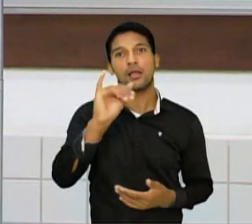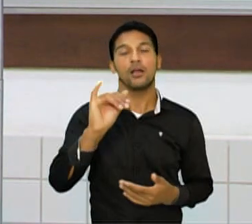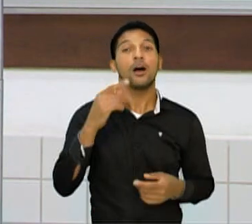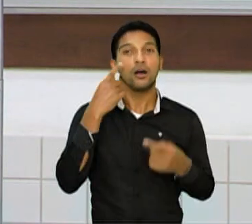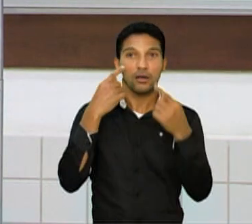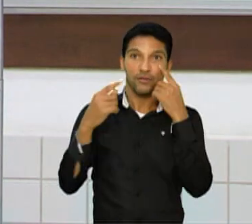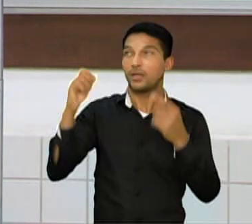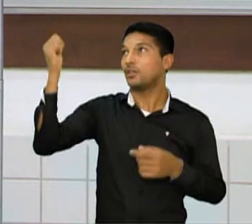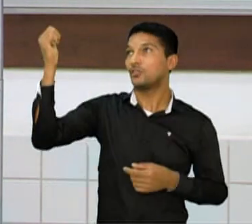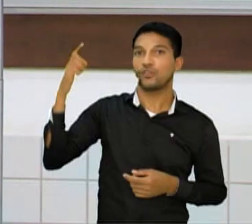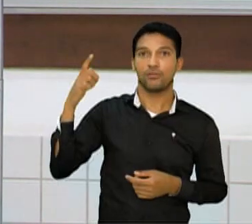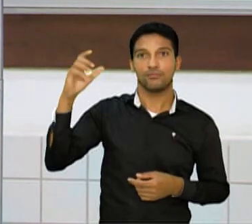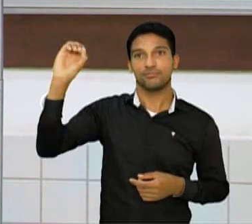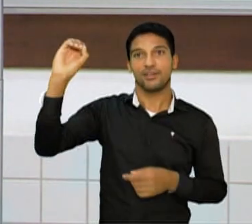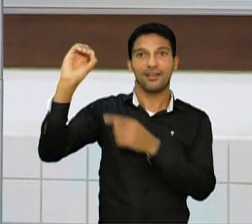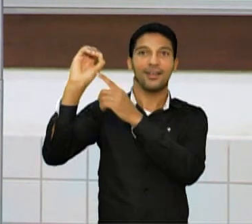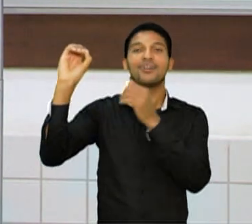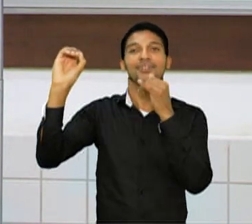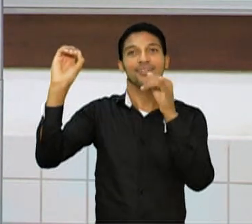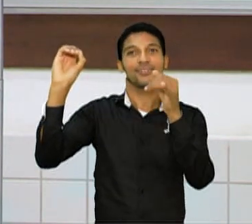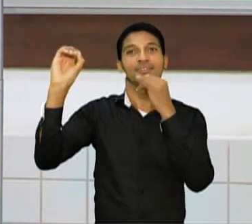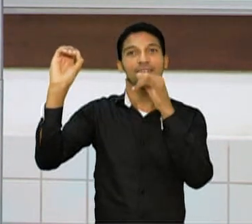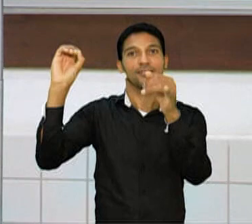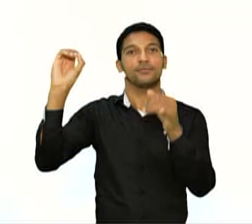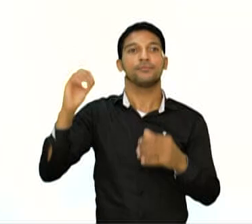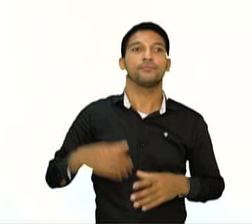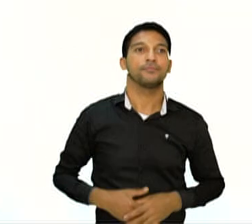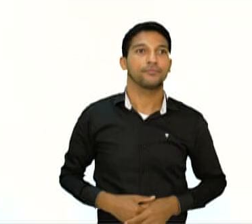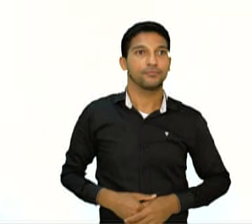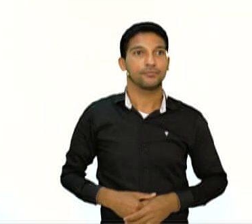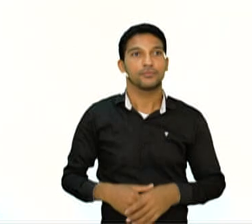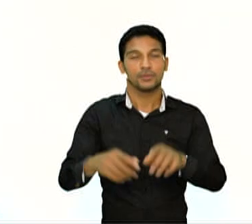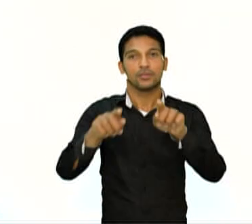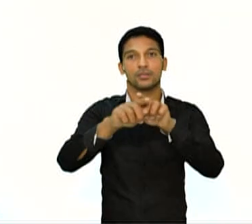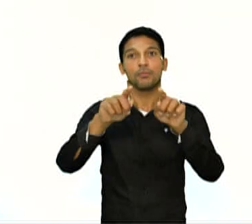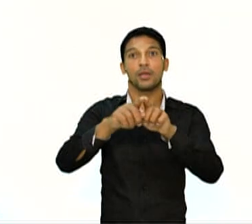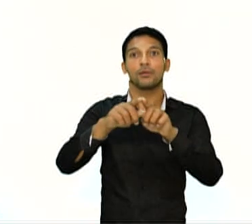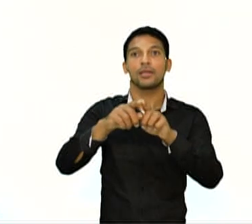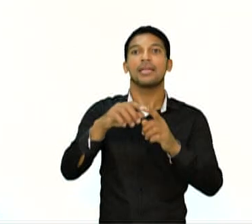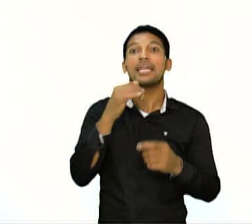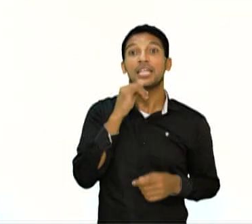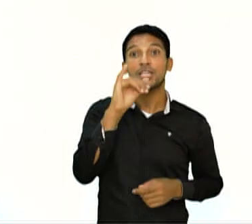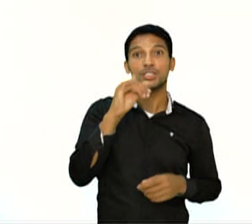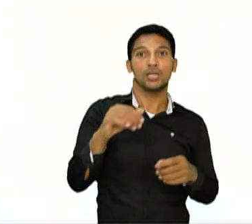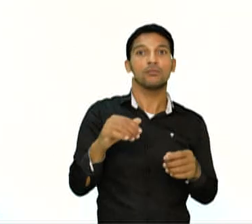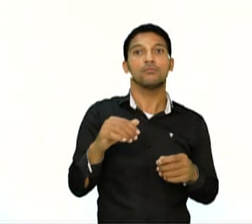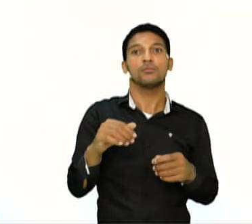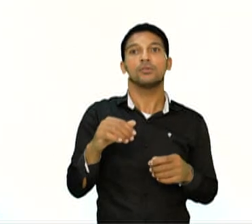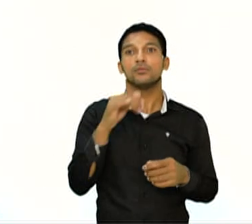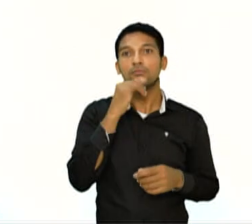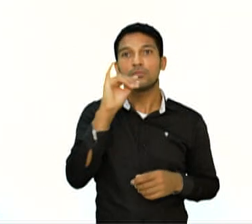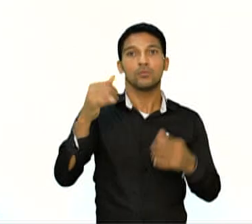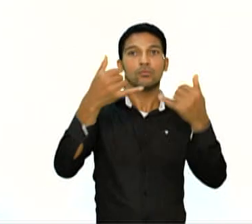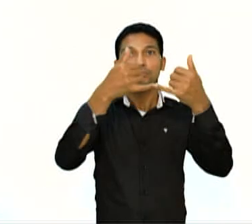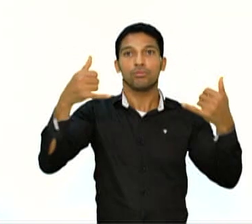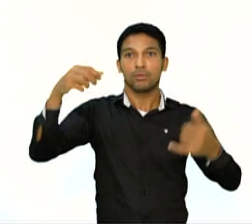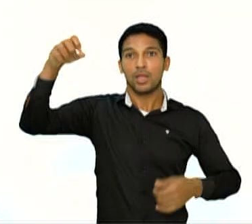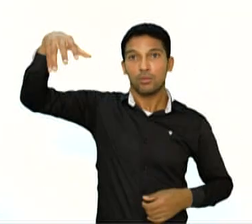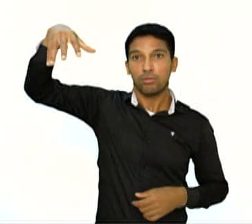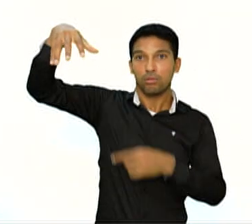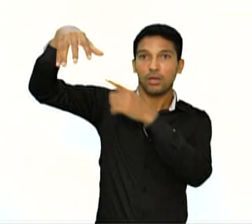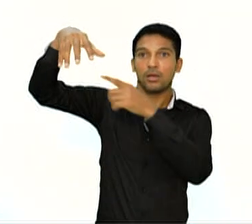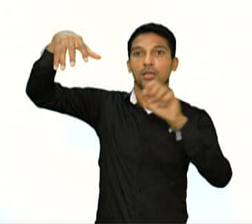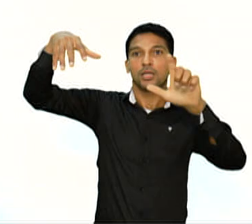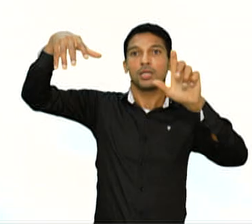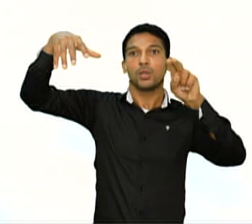comentada anteriormente, entramos aí em novidades, energia luminosa, ela entra também como potencial fonte de energia